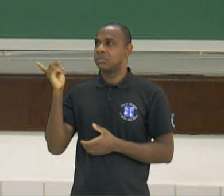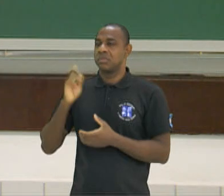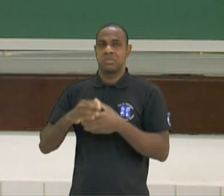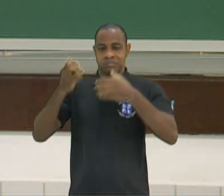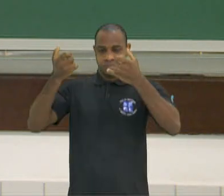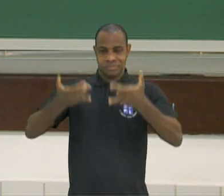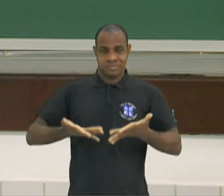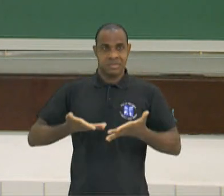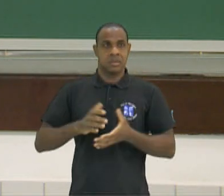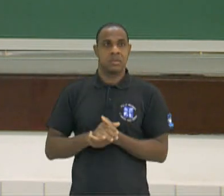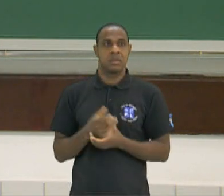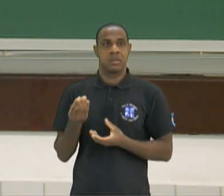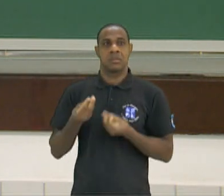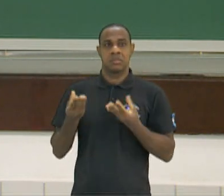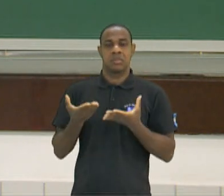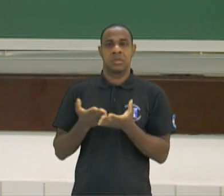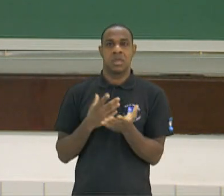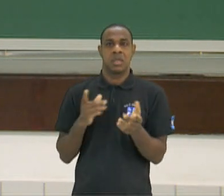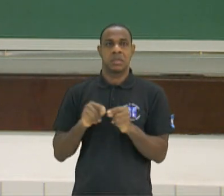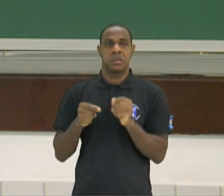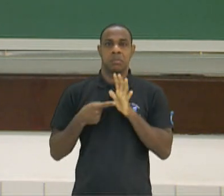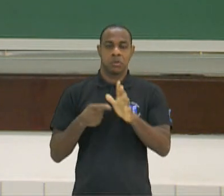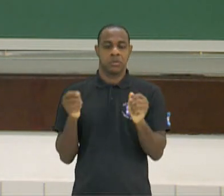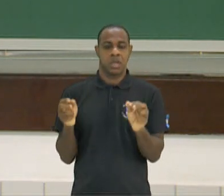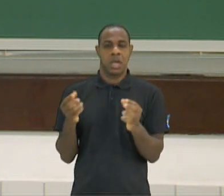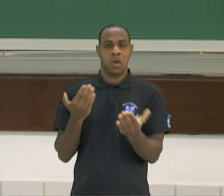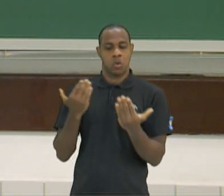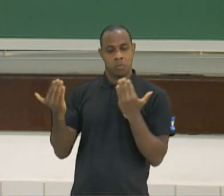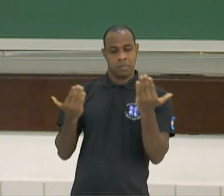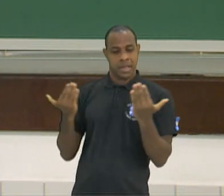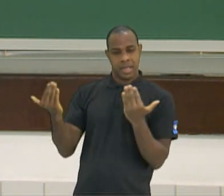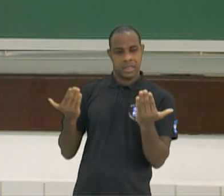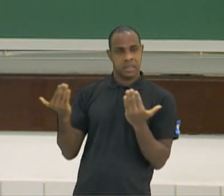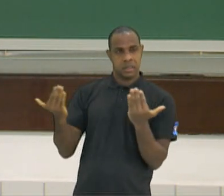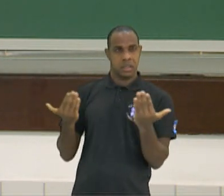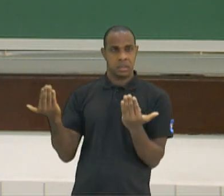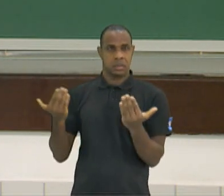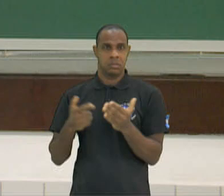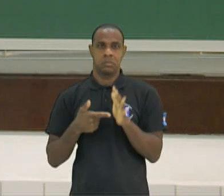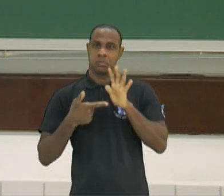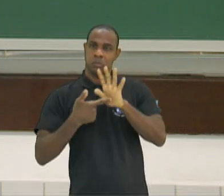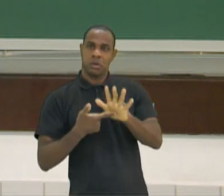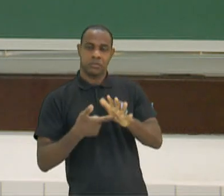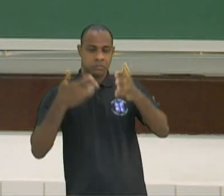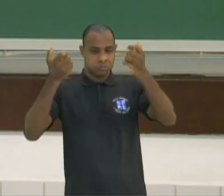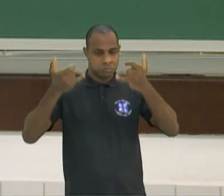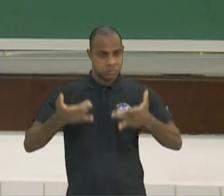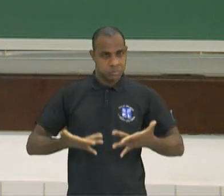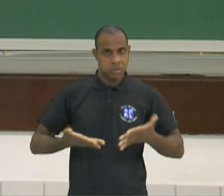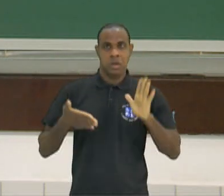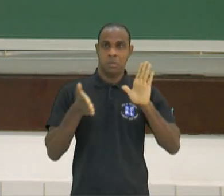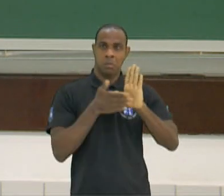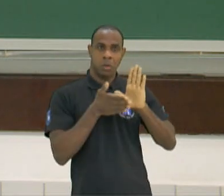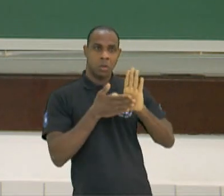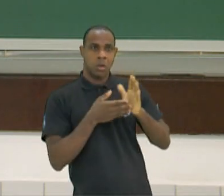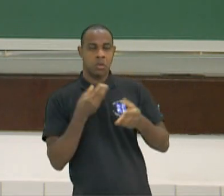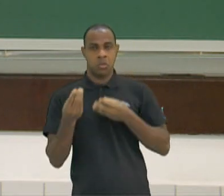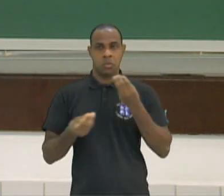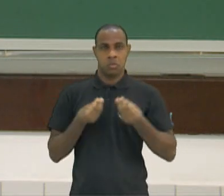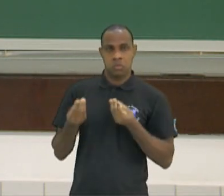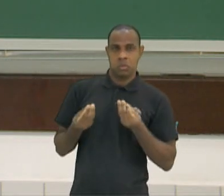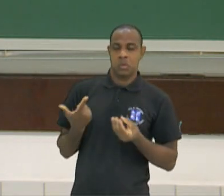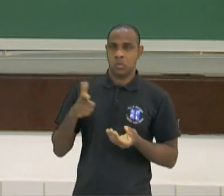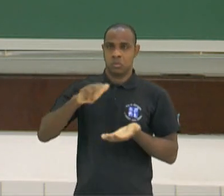ideias de adição, causa, comparação, conclusão, contraste, exemplificação, propósito, entre